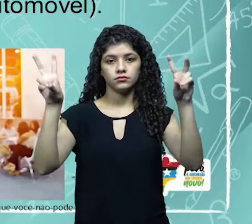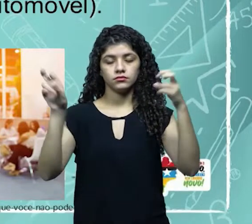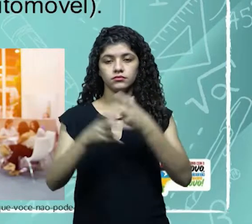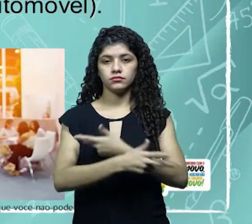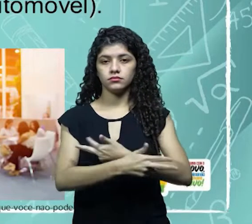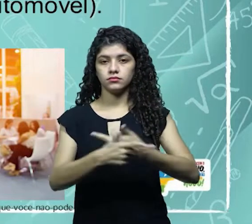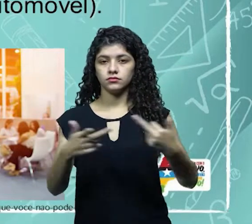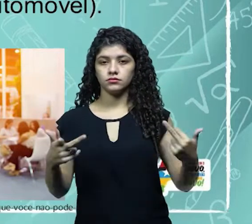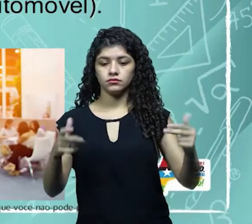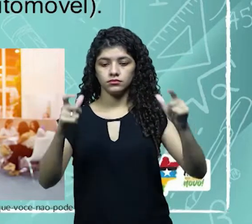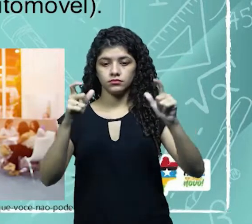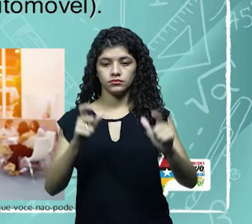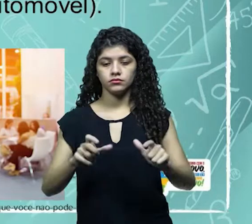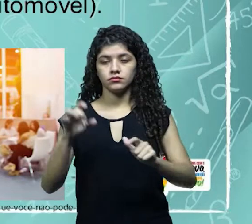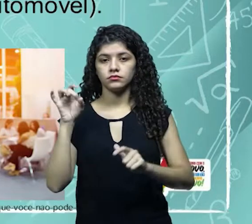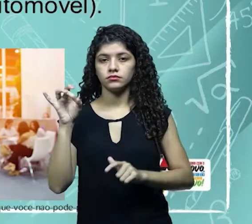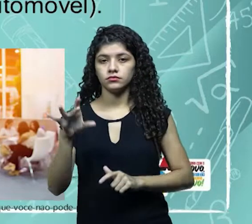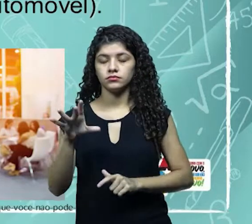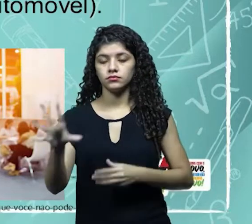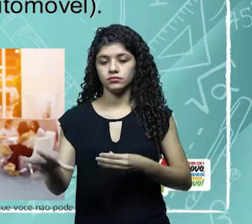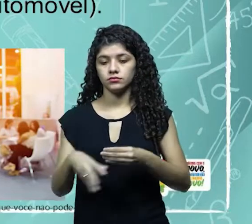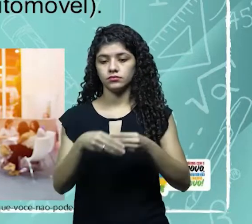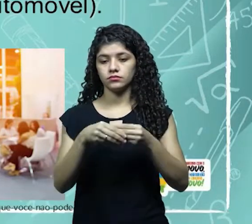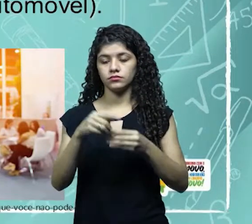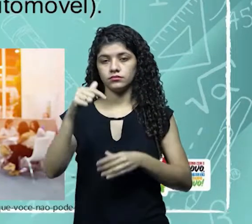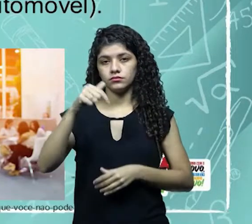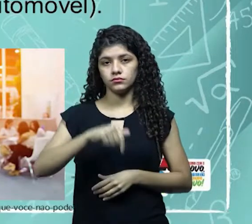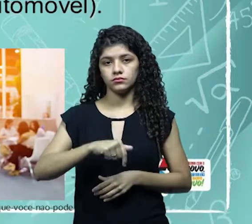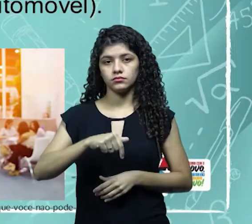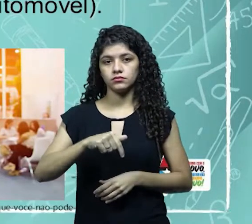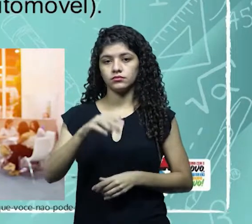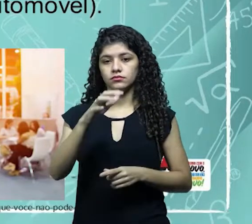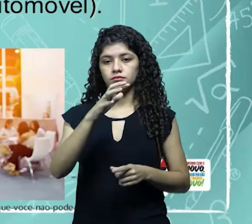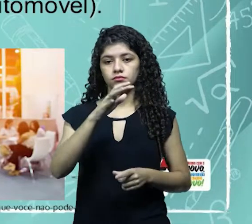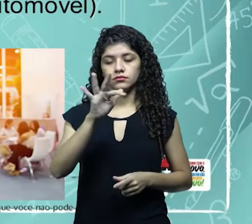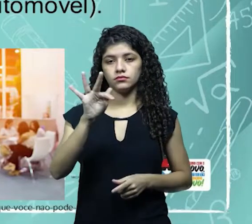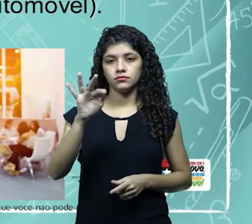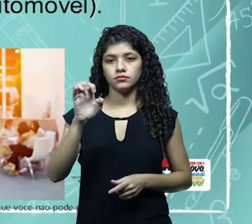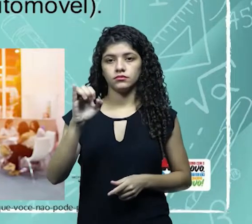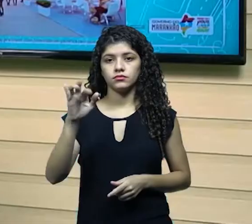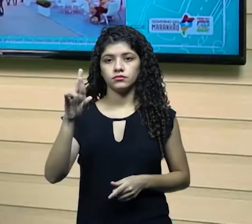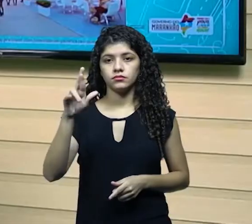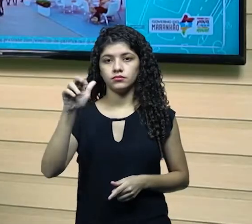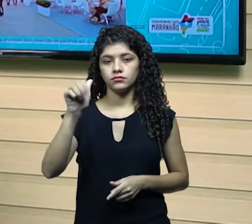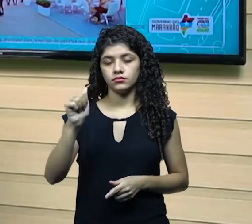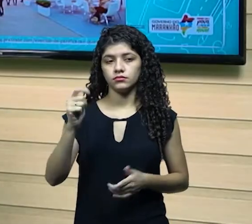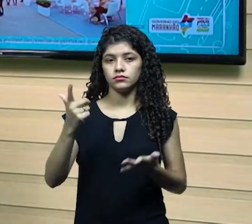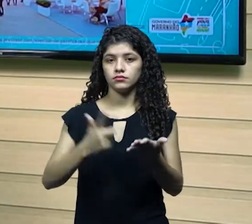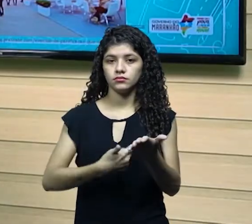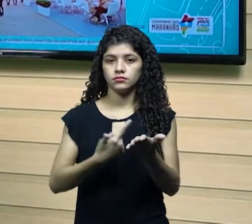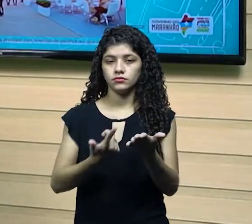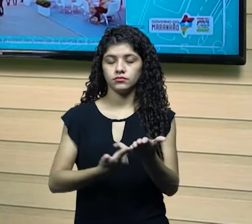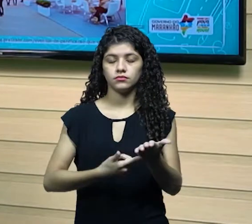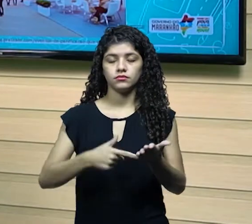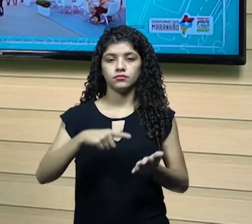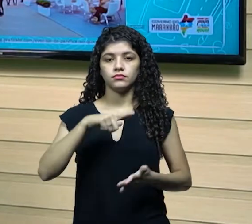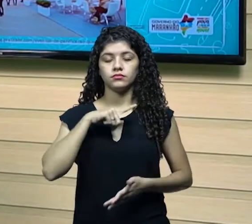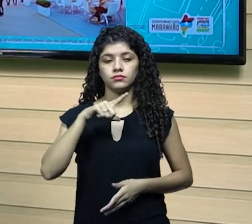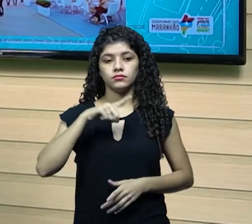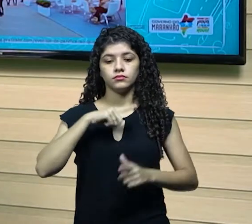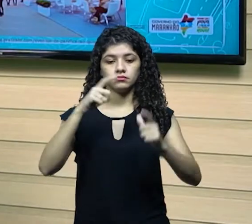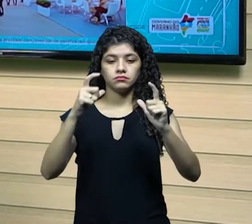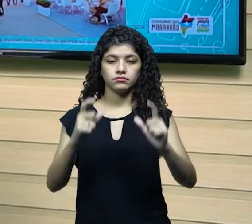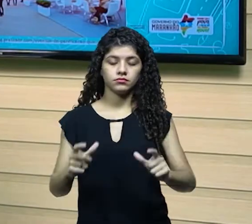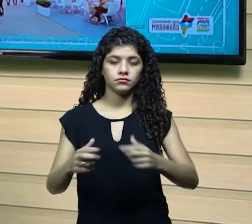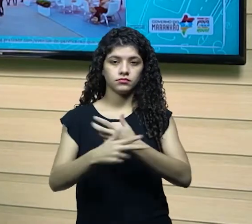serviços Então ela abrange vários temas em um só um só espaço né Por exemplo aqui Feira do